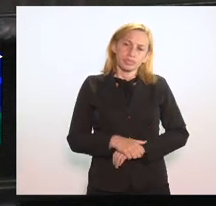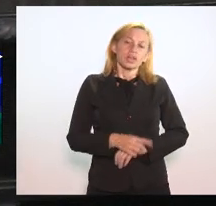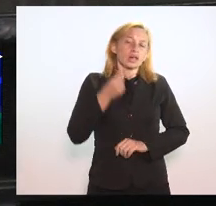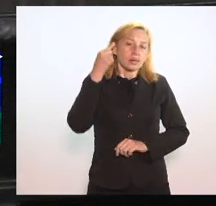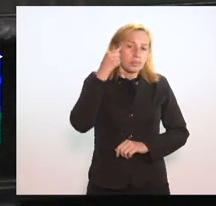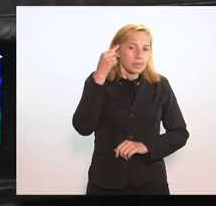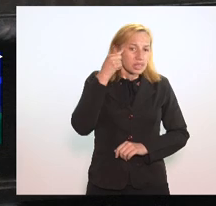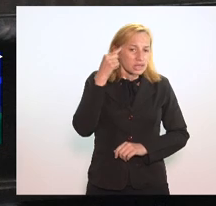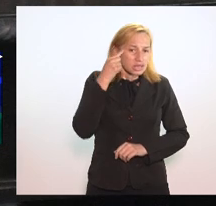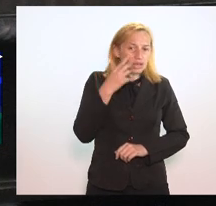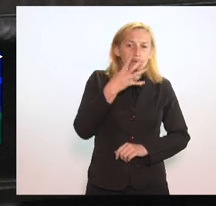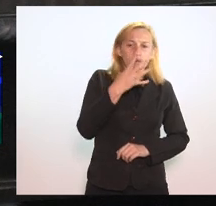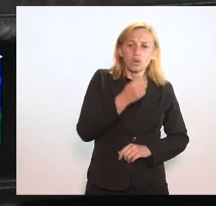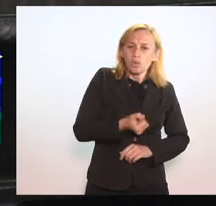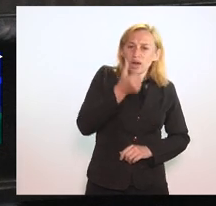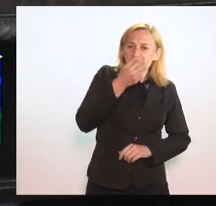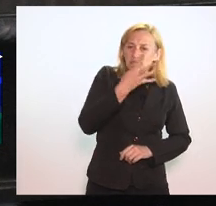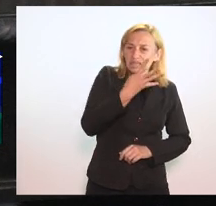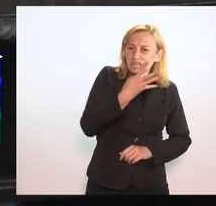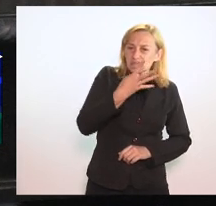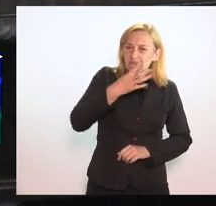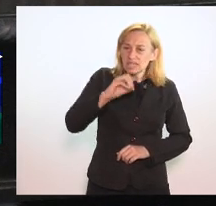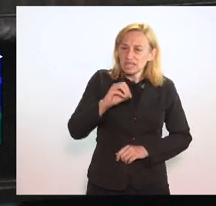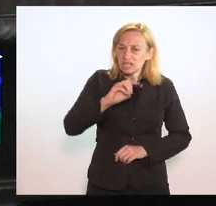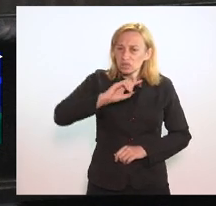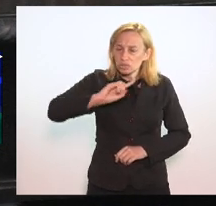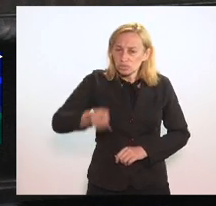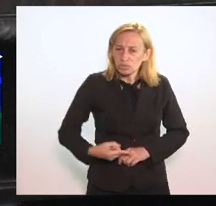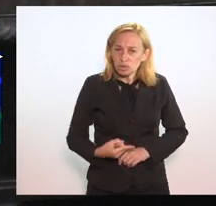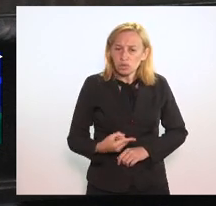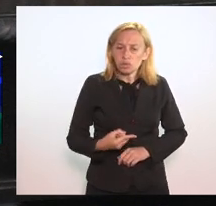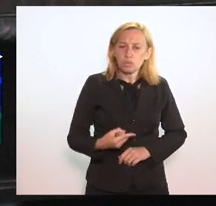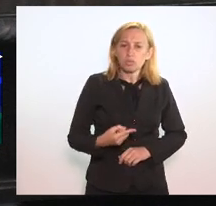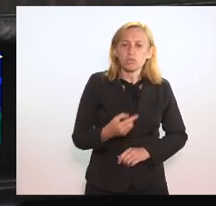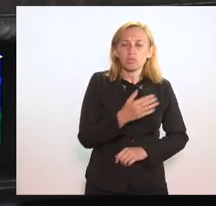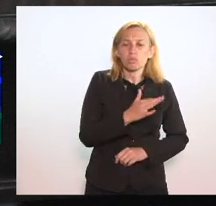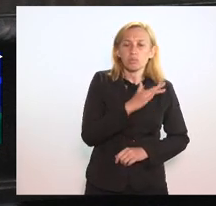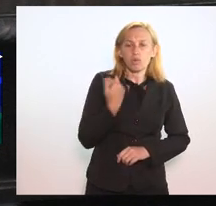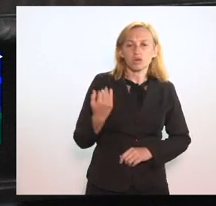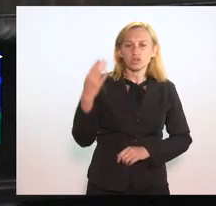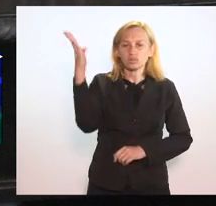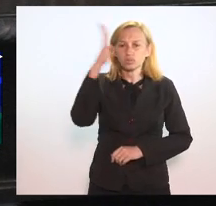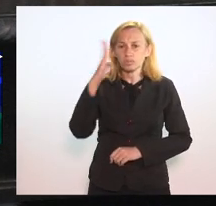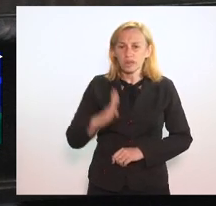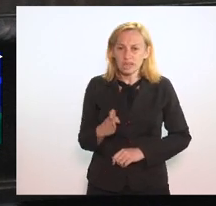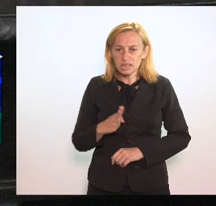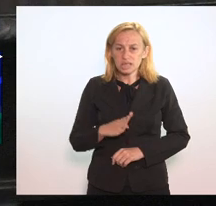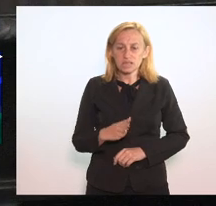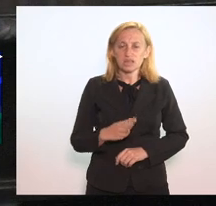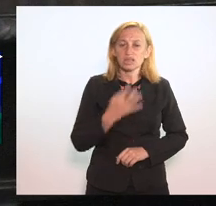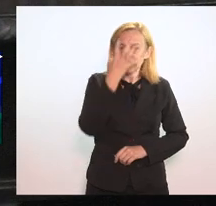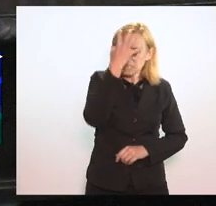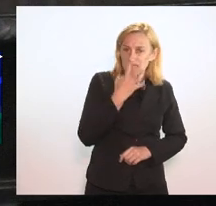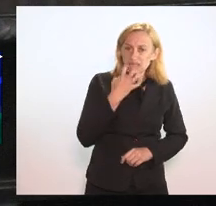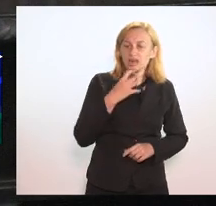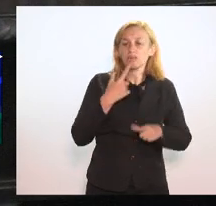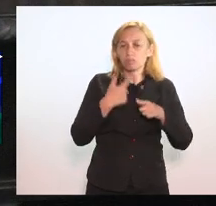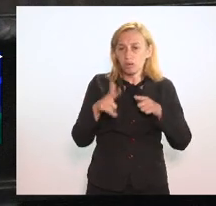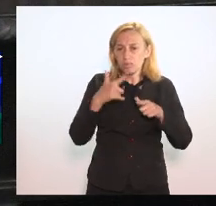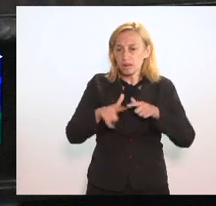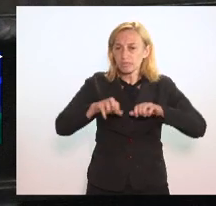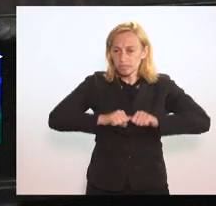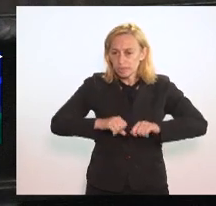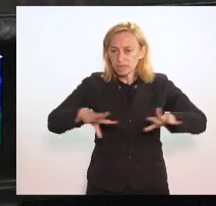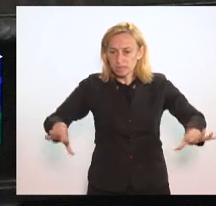pensando nos quase 300 mil morte no Brasil em razão da grave pandemia do